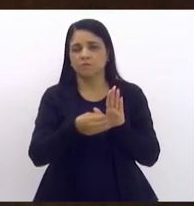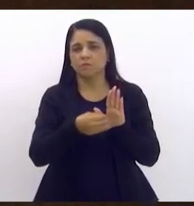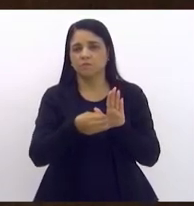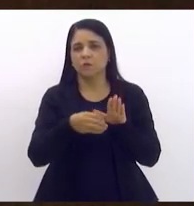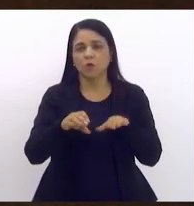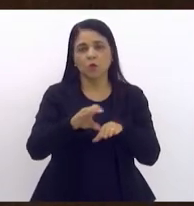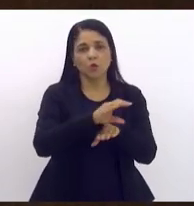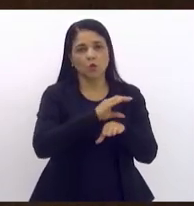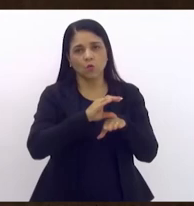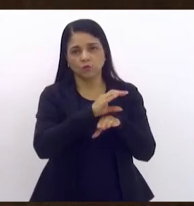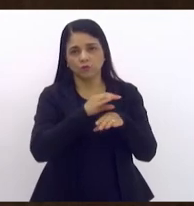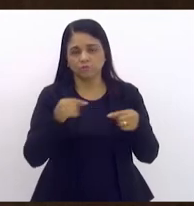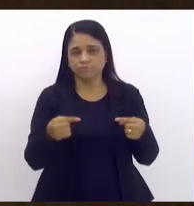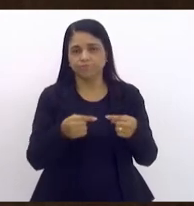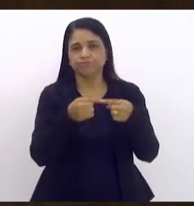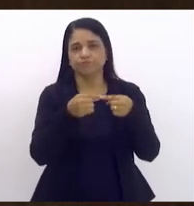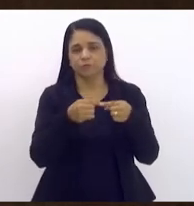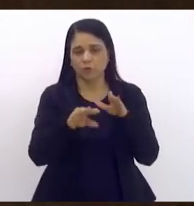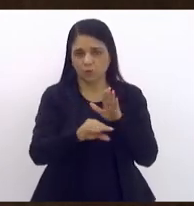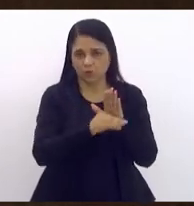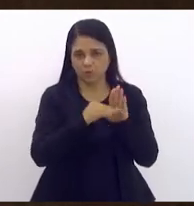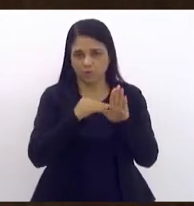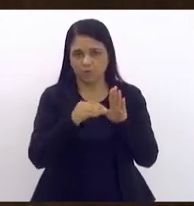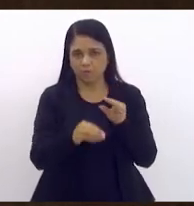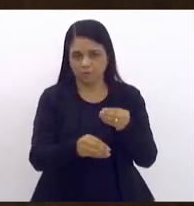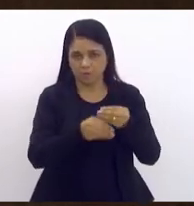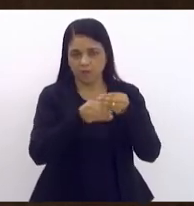constitucionário com emenda, e desde já, feito o